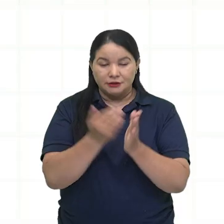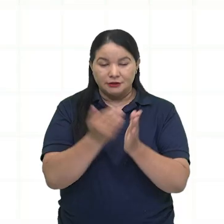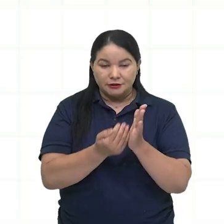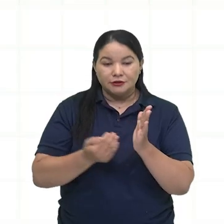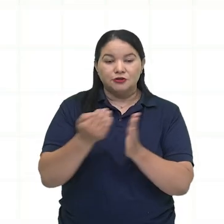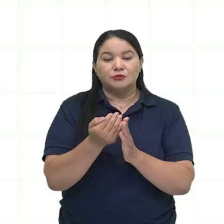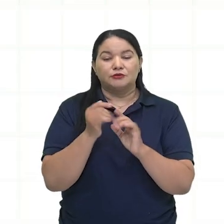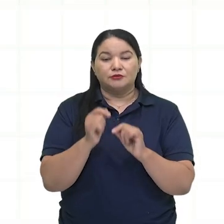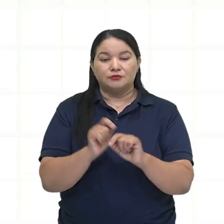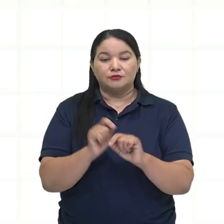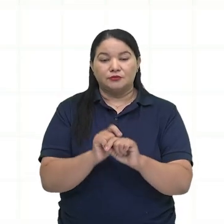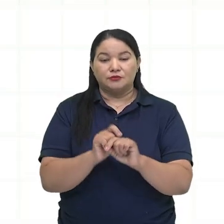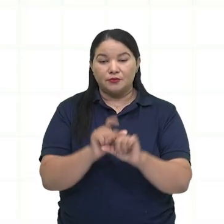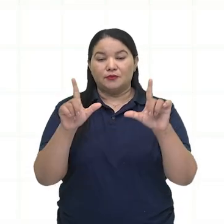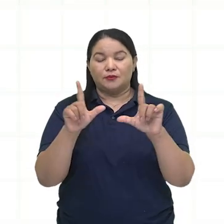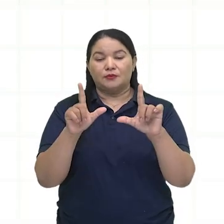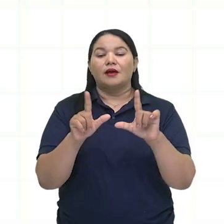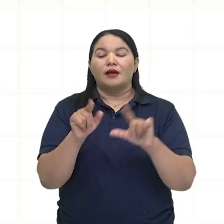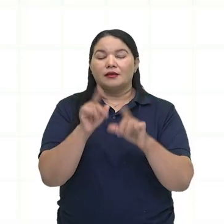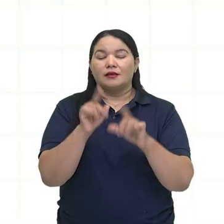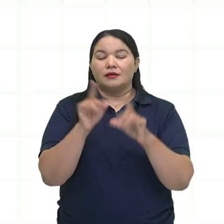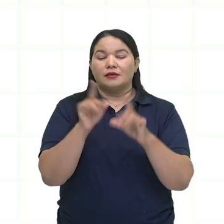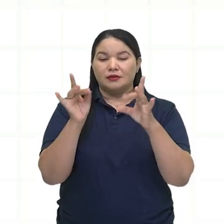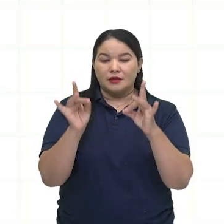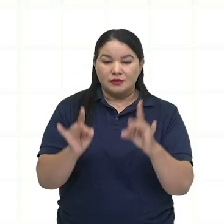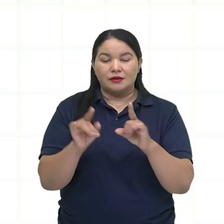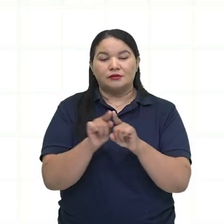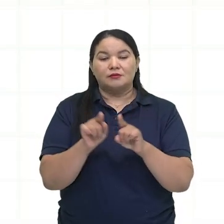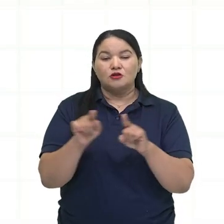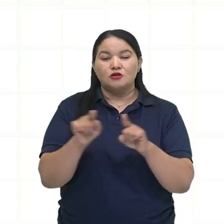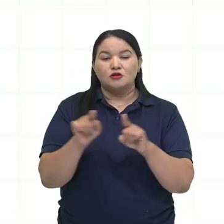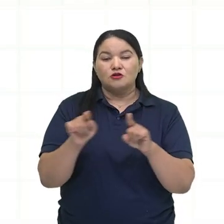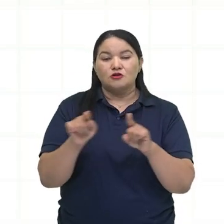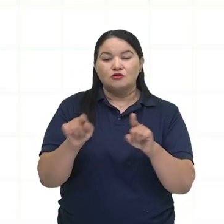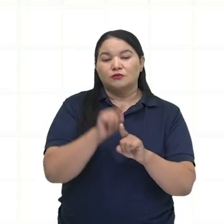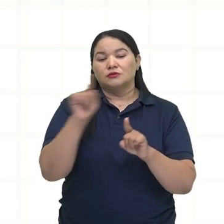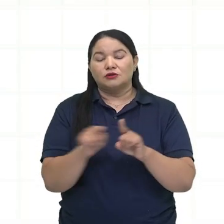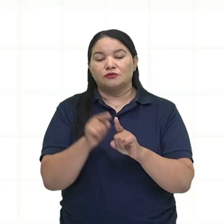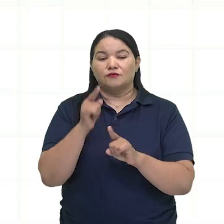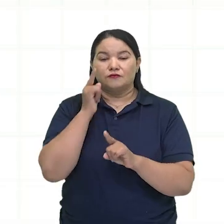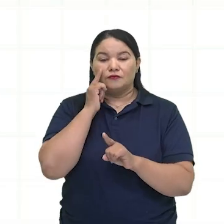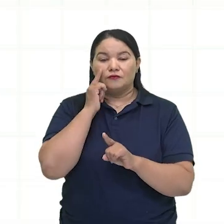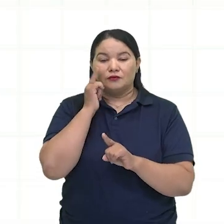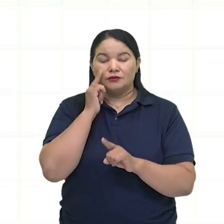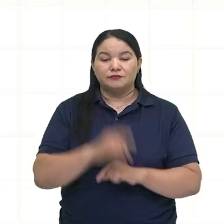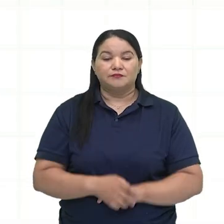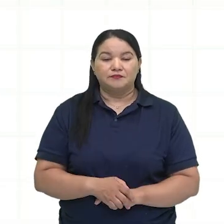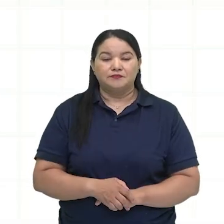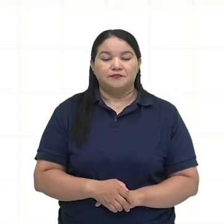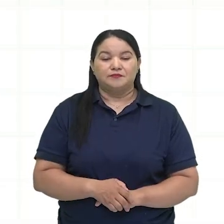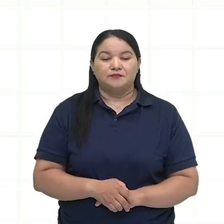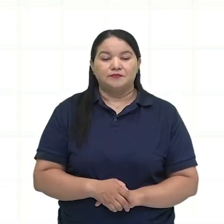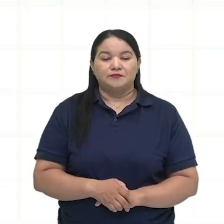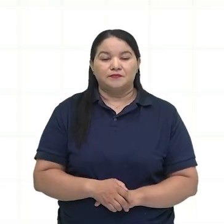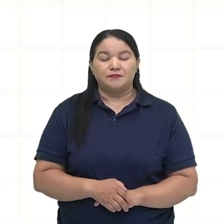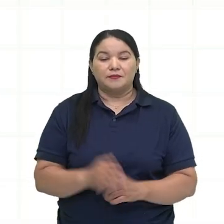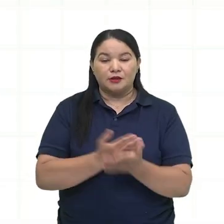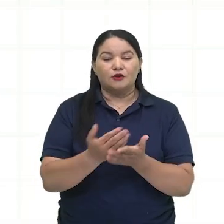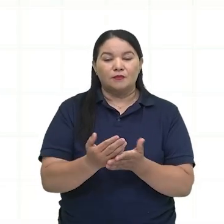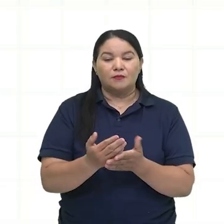para você observar os detalhes do ciclo das rochas. Então, nós vamos partir da